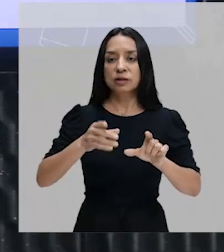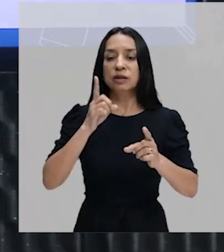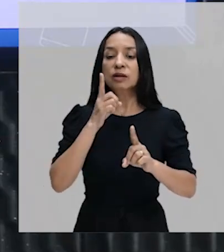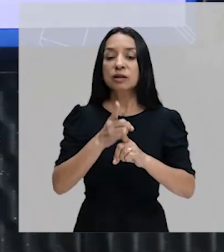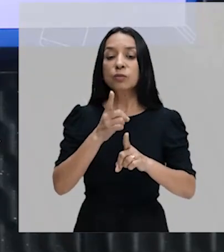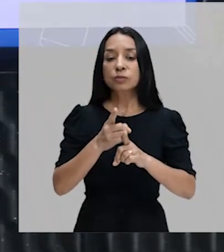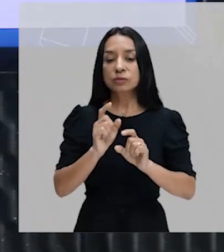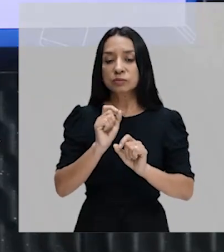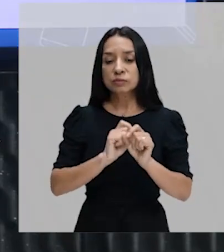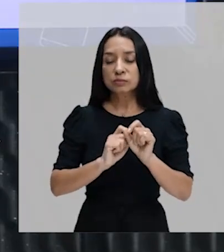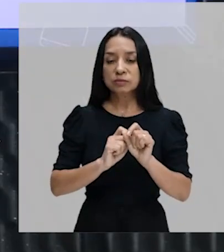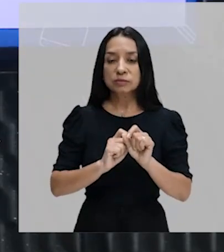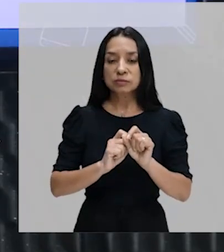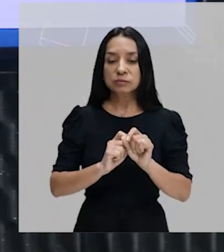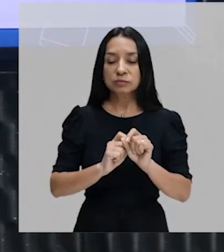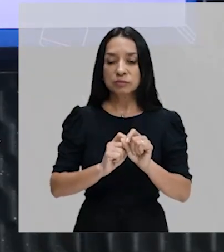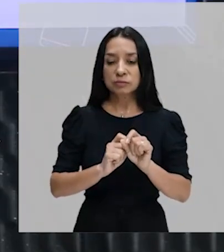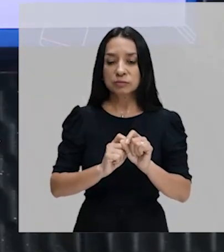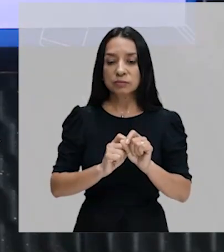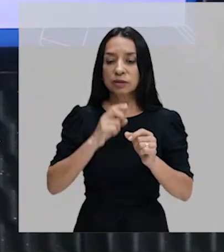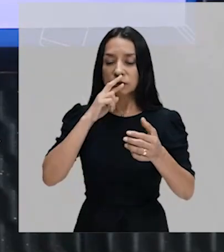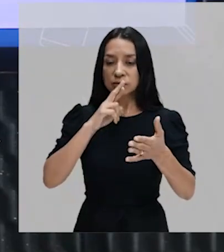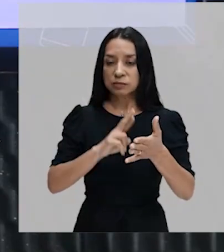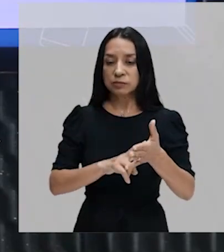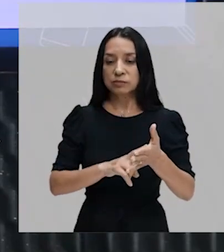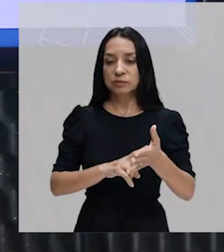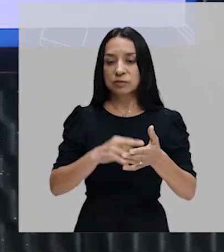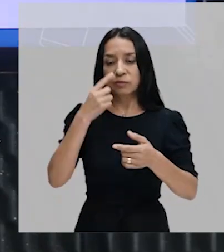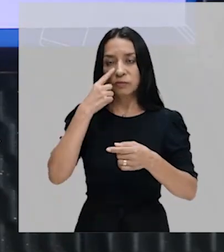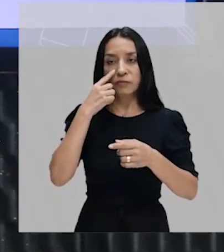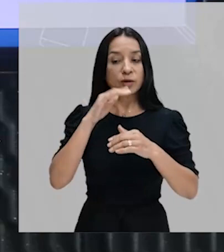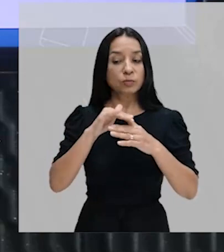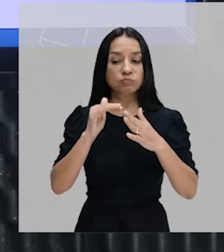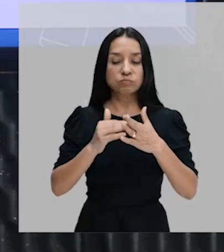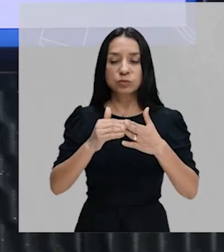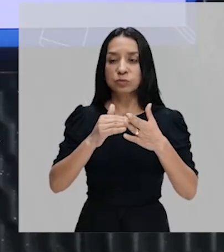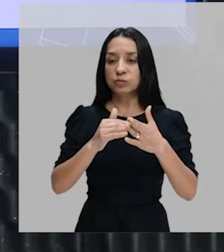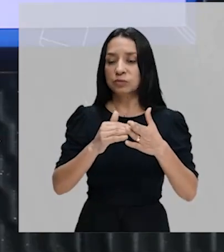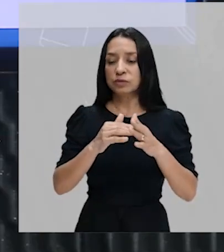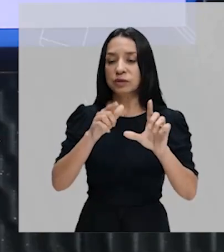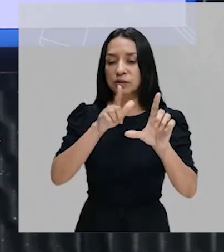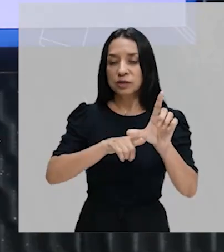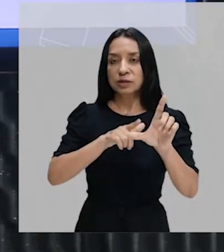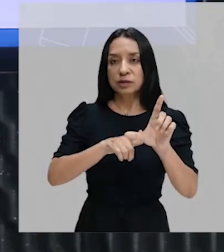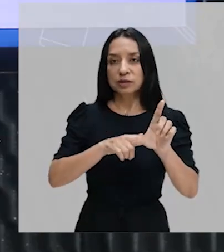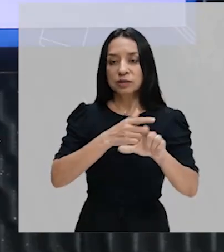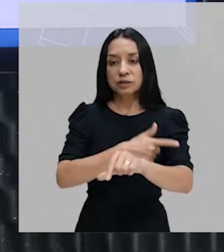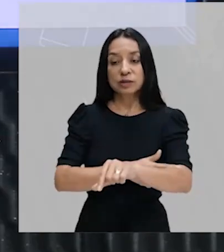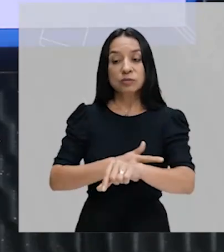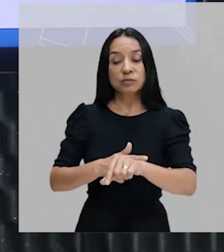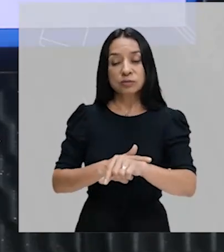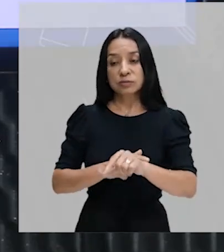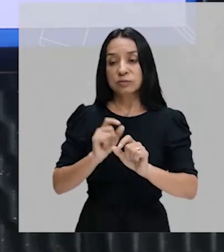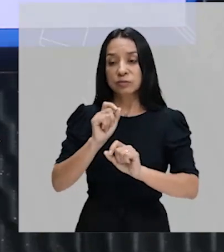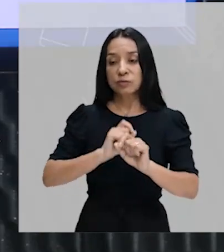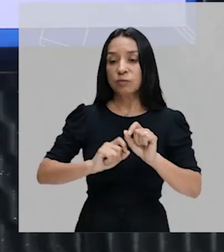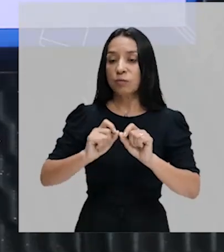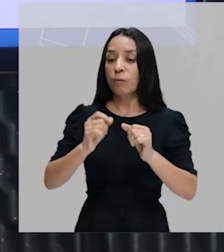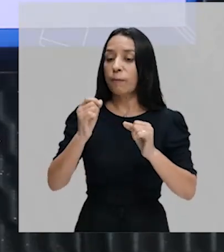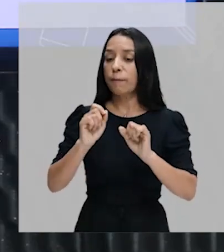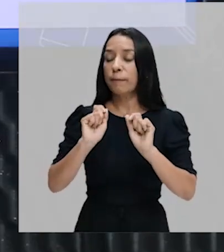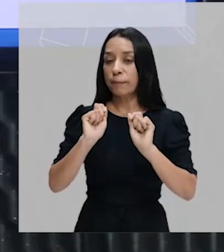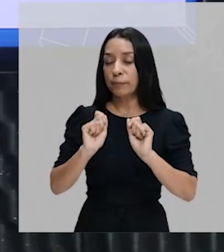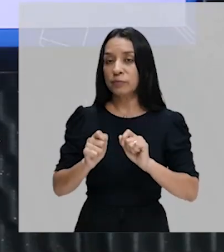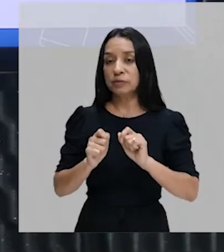gabarito. Lembra que eu te disse, a gente vai analisar todas as letras, tá? Para você já ir se acostumando até com prováveis questões que tenham